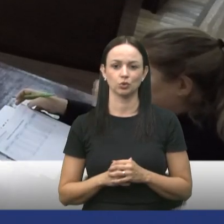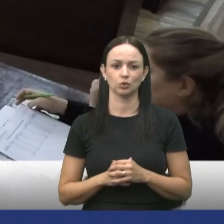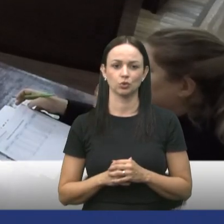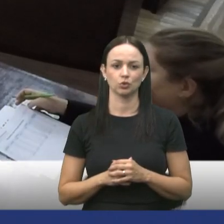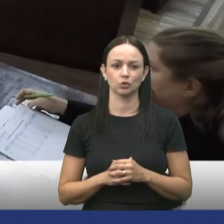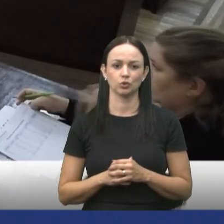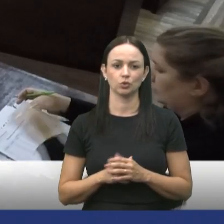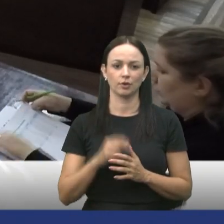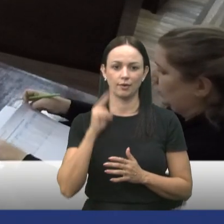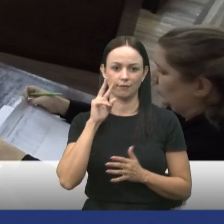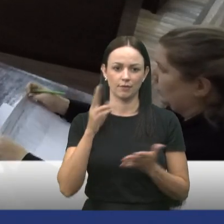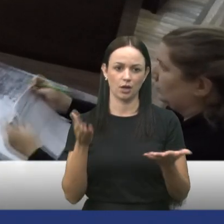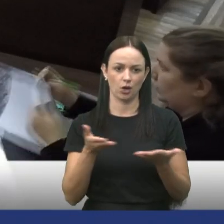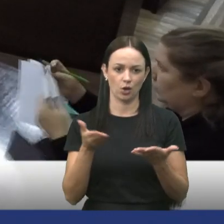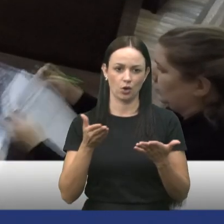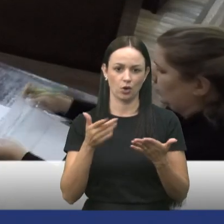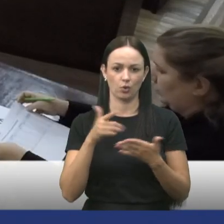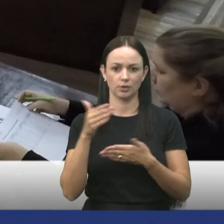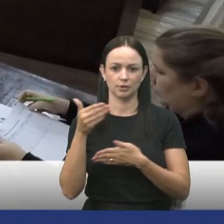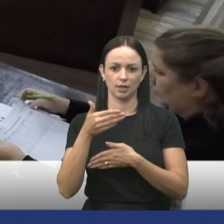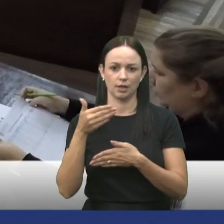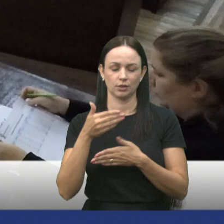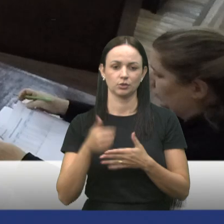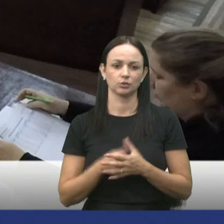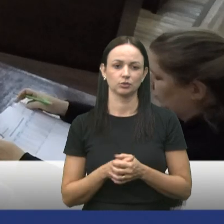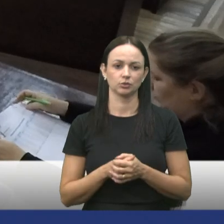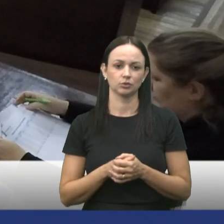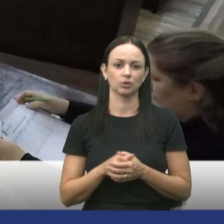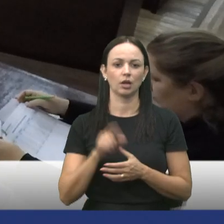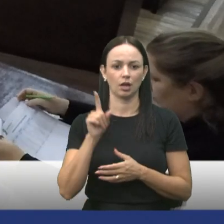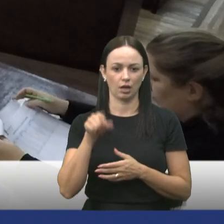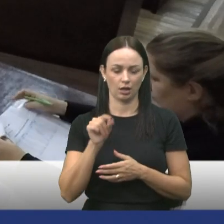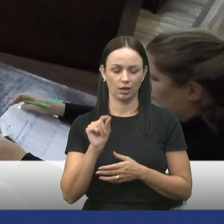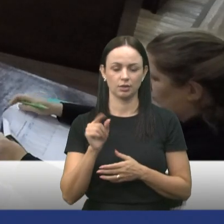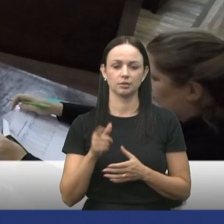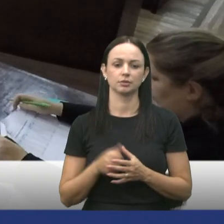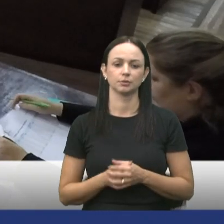A gente vai ver agora no próximo quadro. É justamente isso aí.